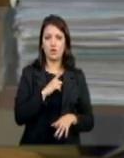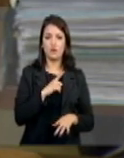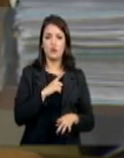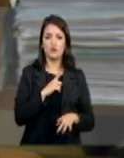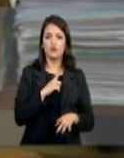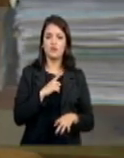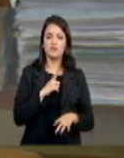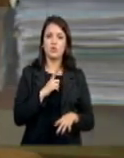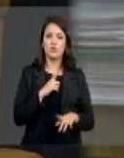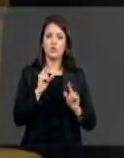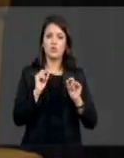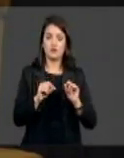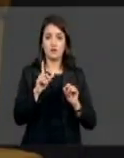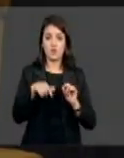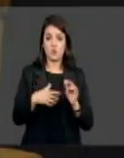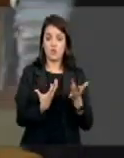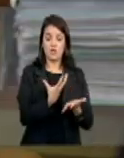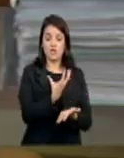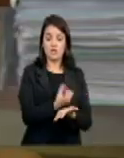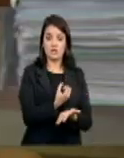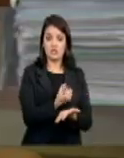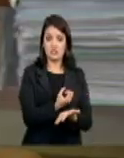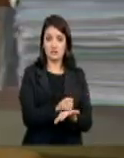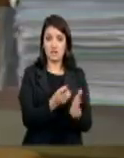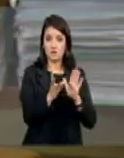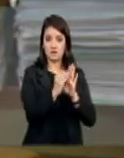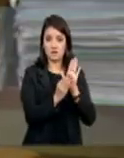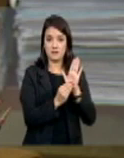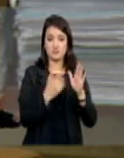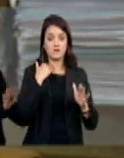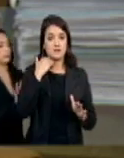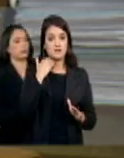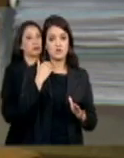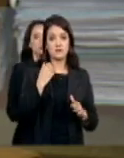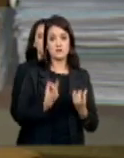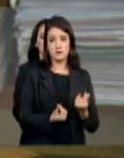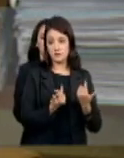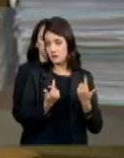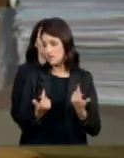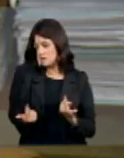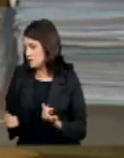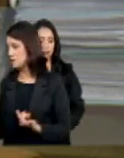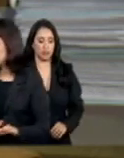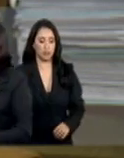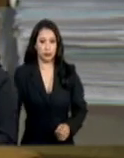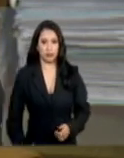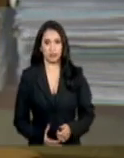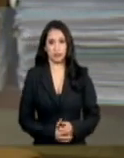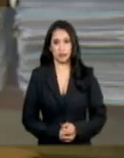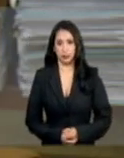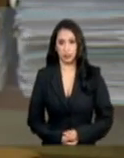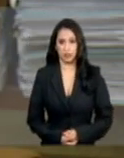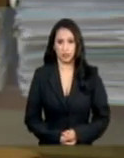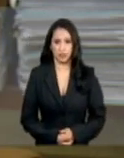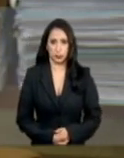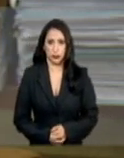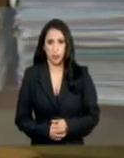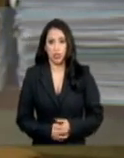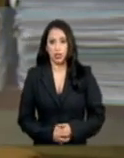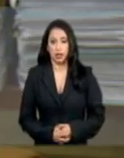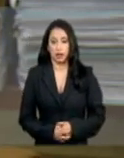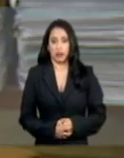aos dados cadastrais bancários e financeiros de pessoas envolvidas em atividades suspeitas assim como as funções